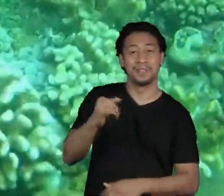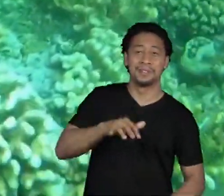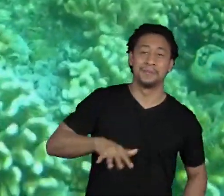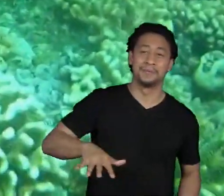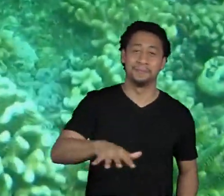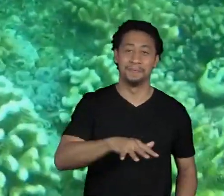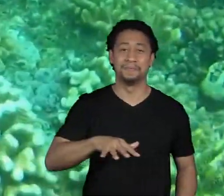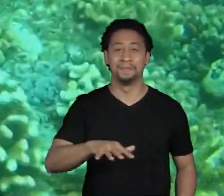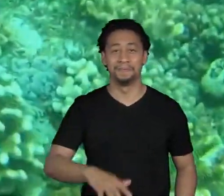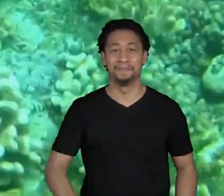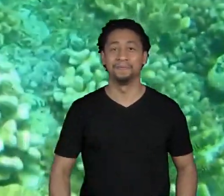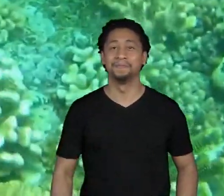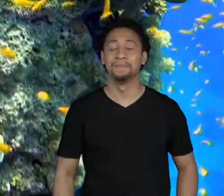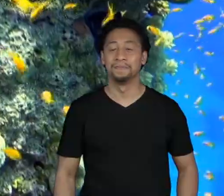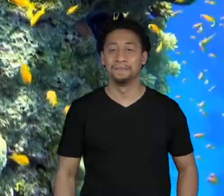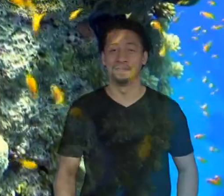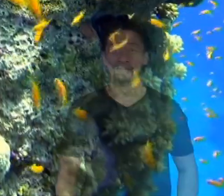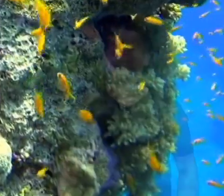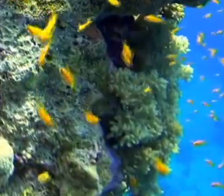Música